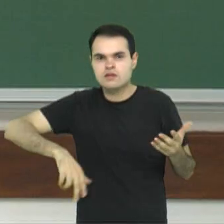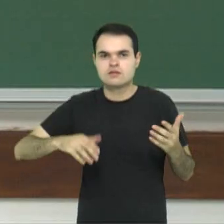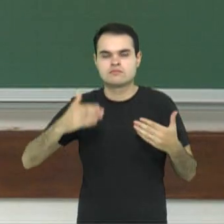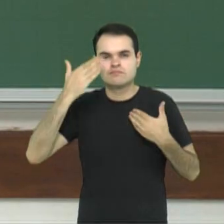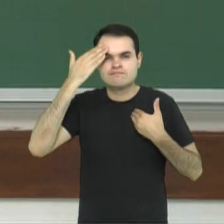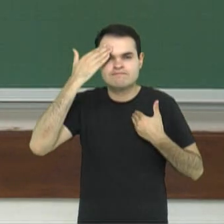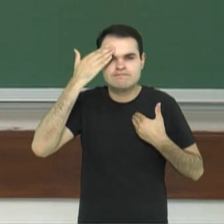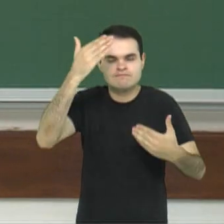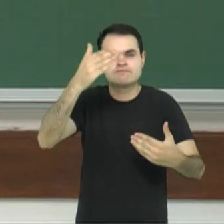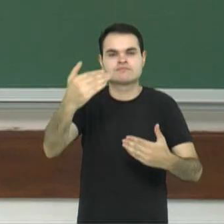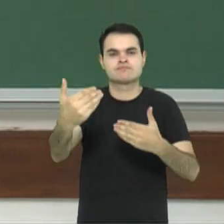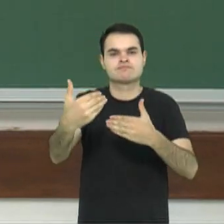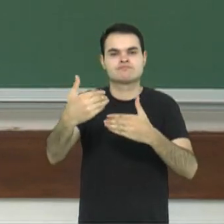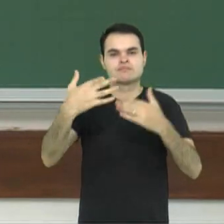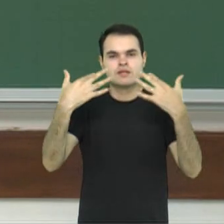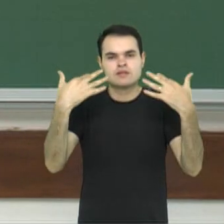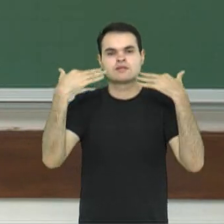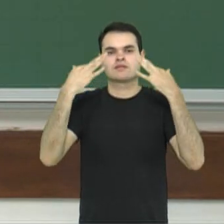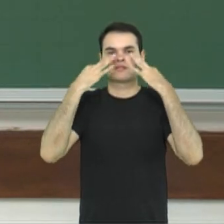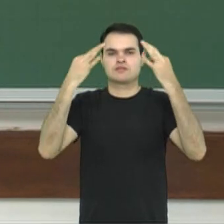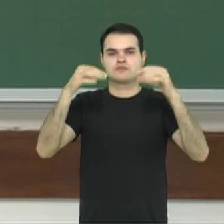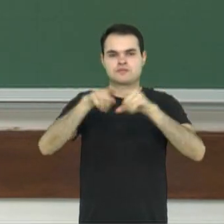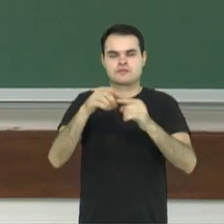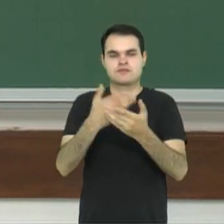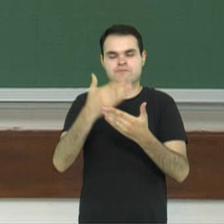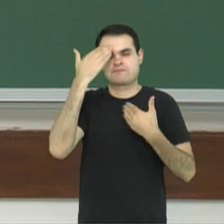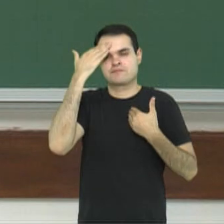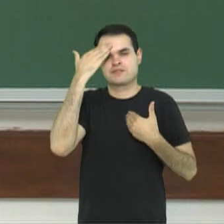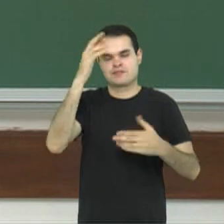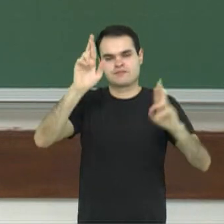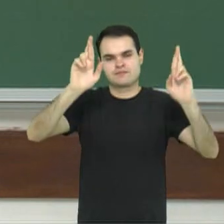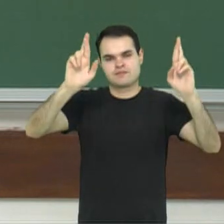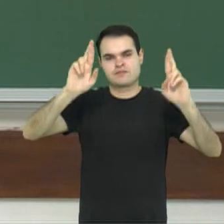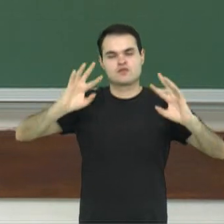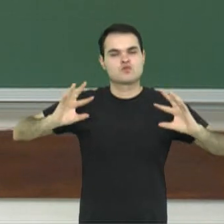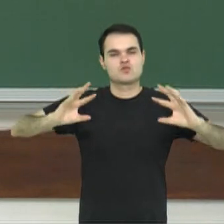agradecer a presença de vocês durante a aula de hoje. Muito obrigado, espero